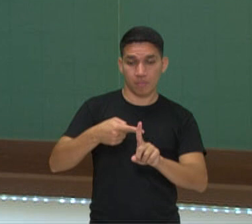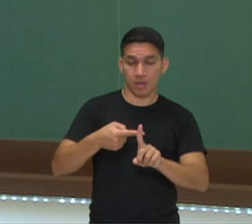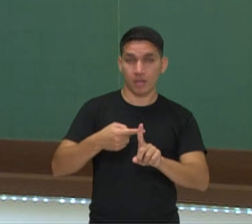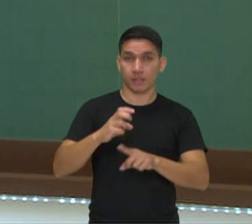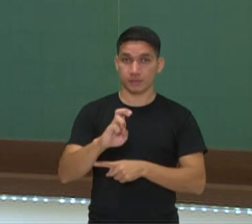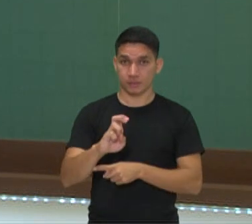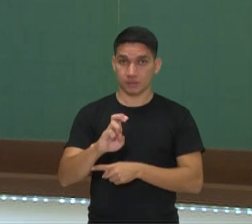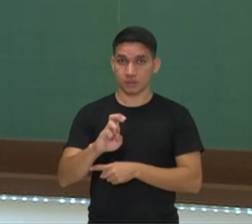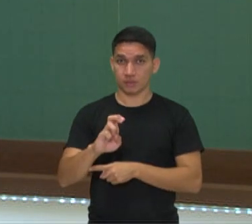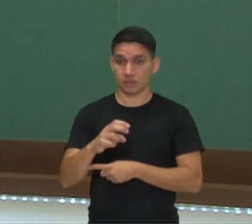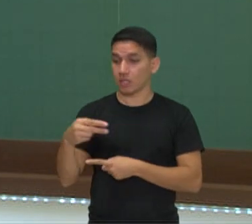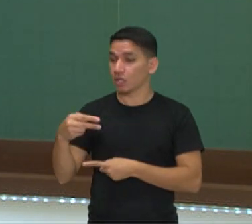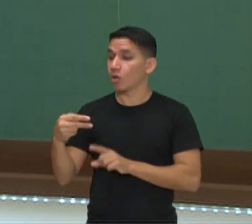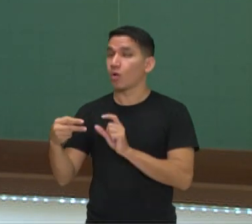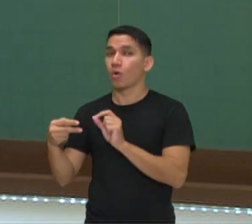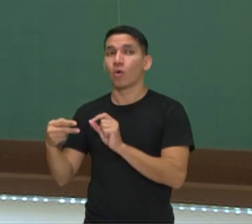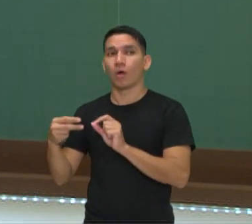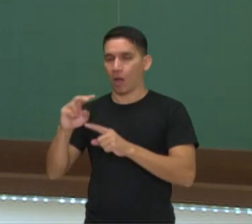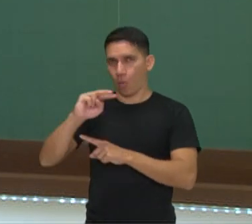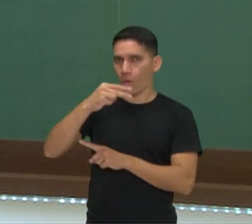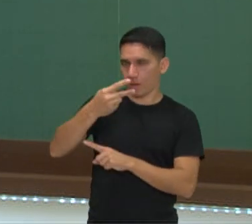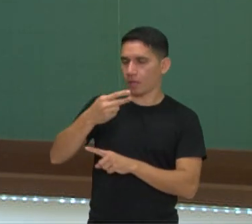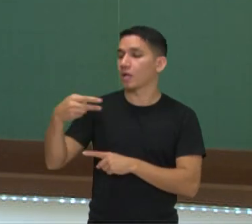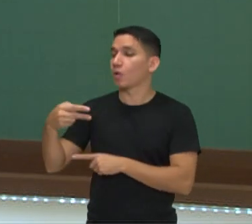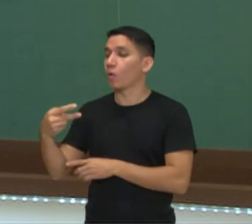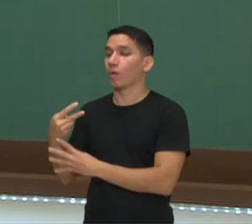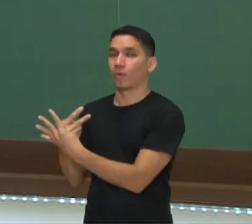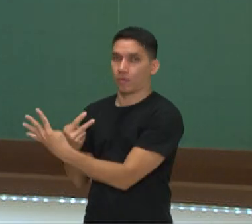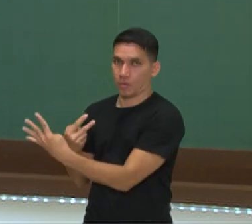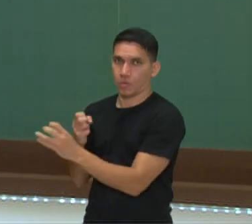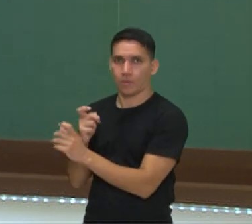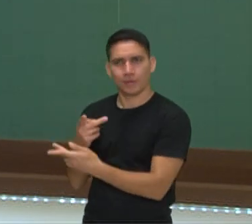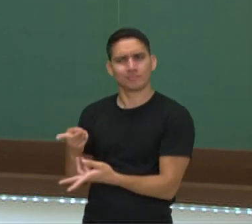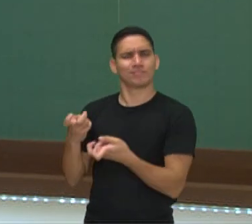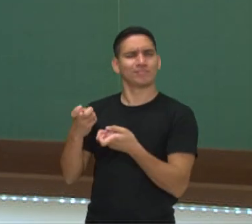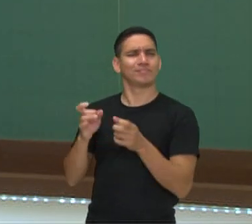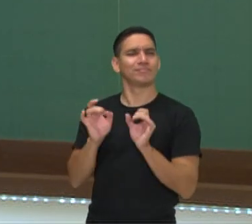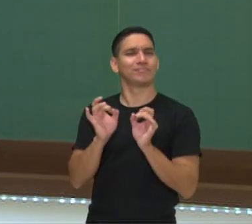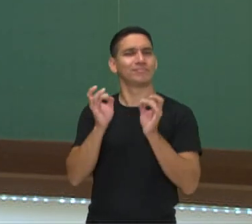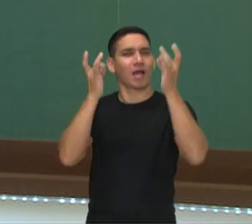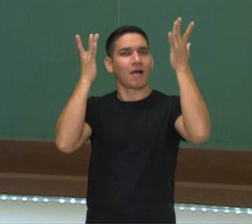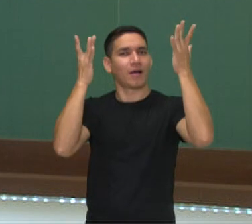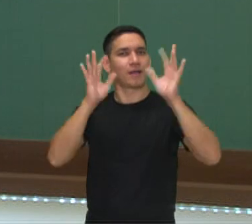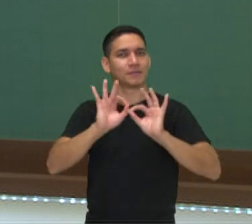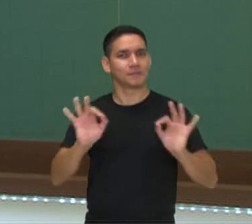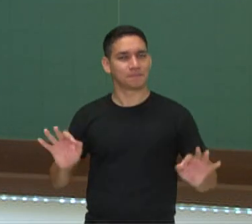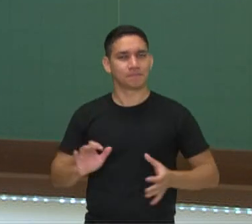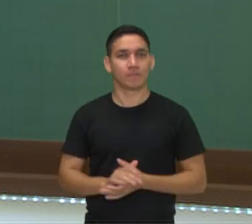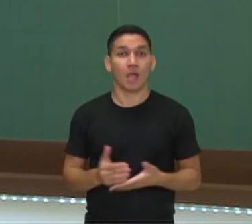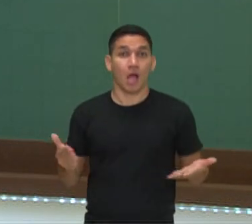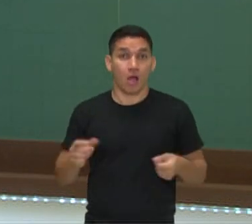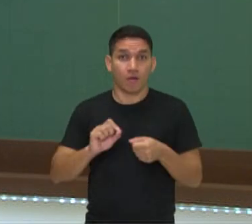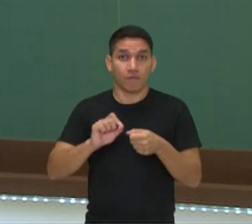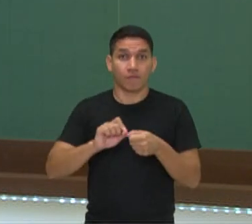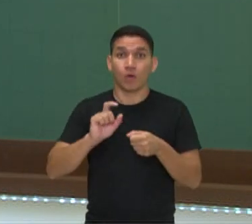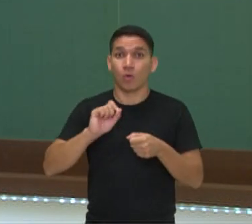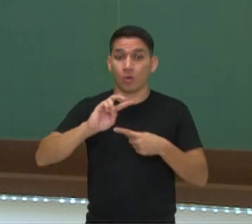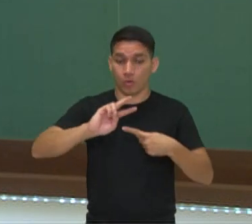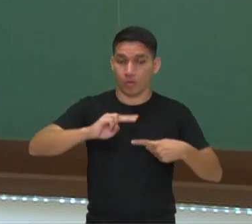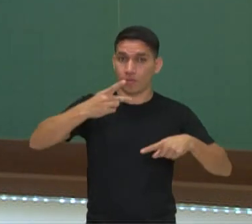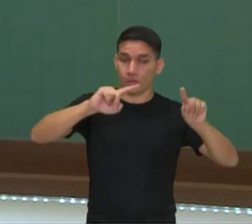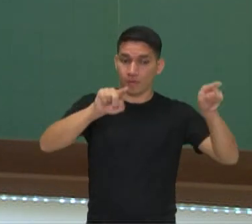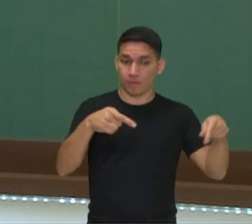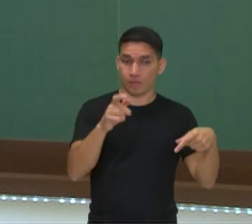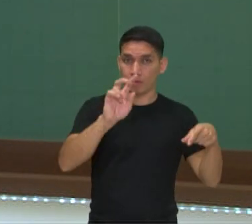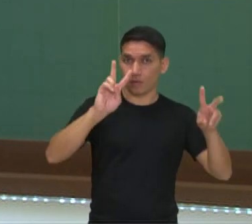igual ao quadrado igual a 4. Olha como ficou tranquilo agora. Agora, você vai pegar esse quadrado e